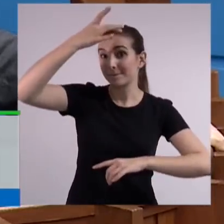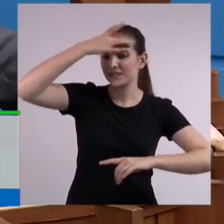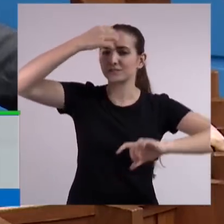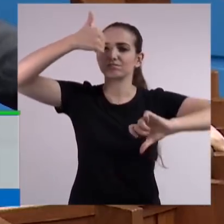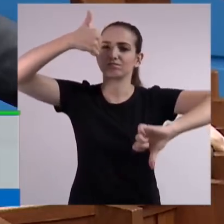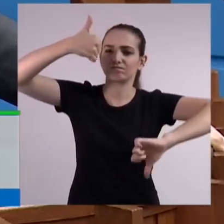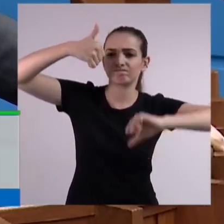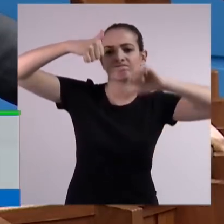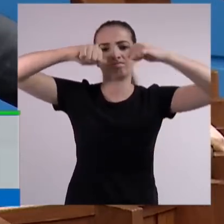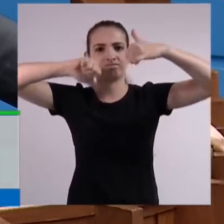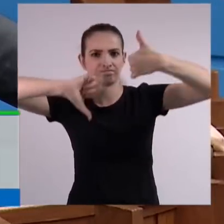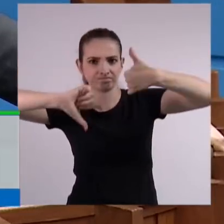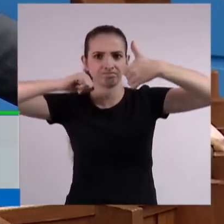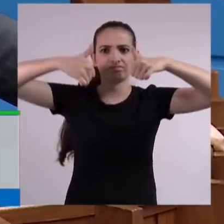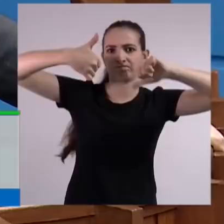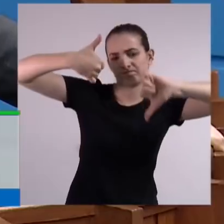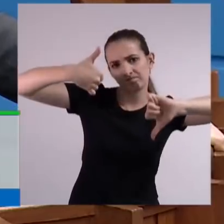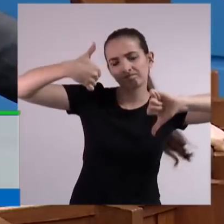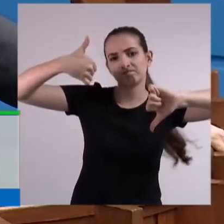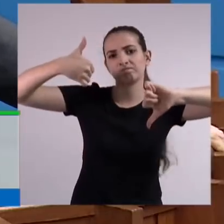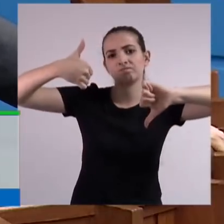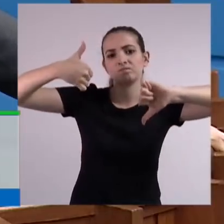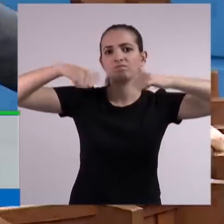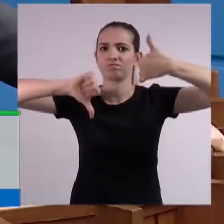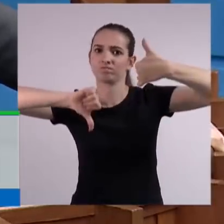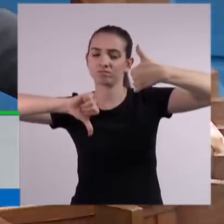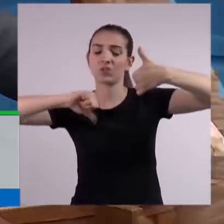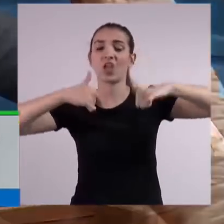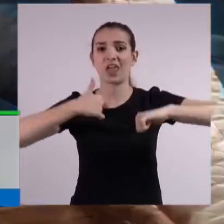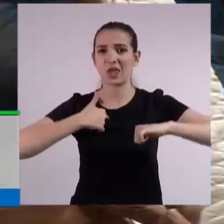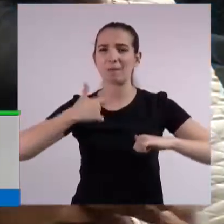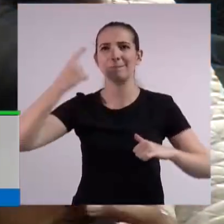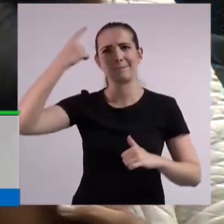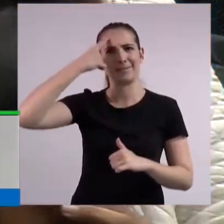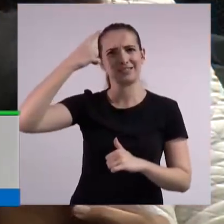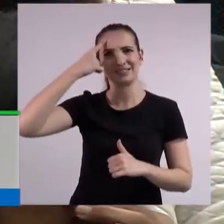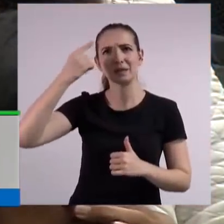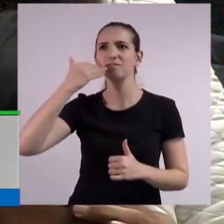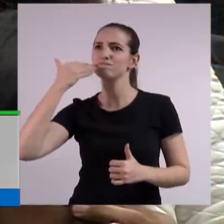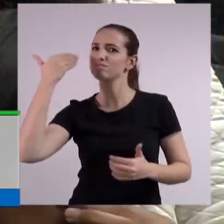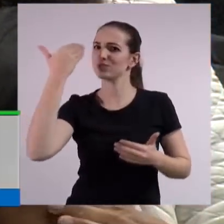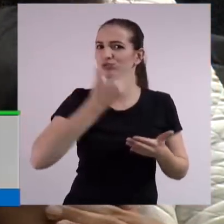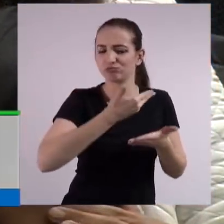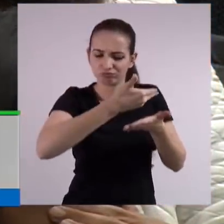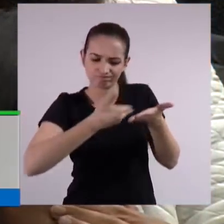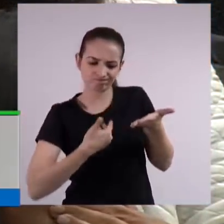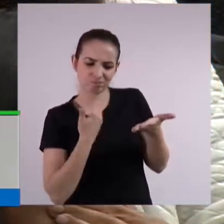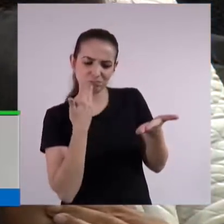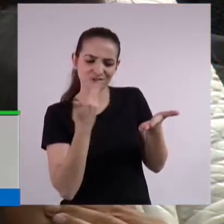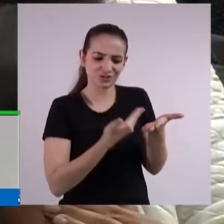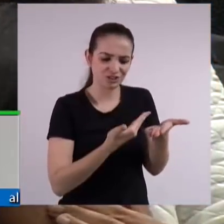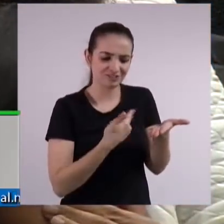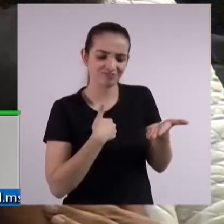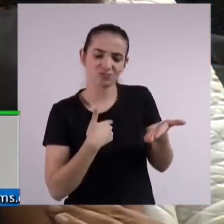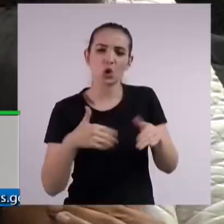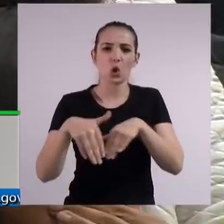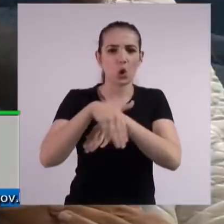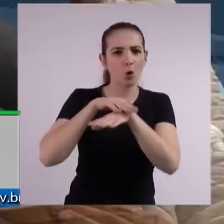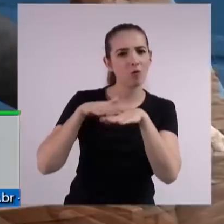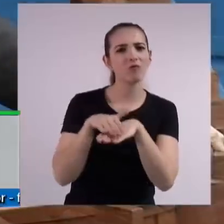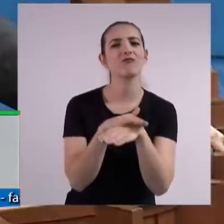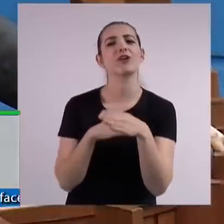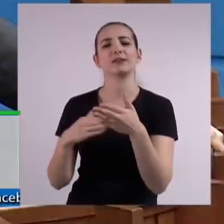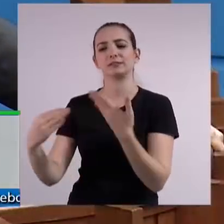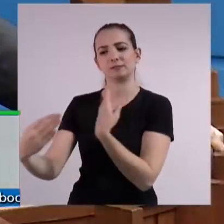o apelo, avaliei a solicitação, avaliei as conversas,